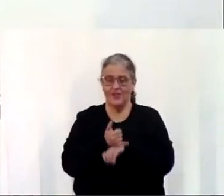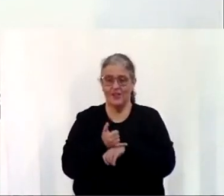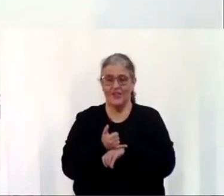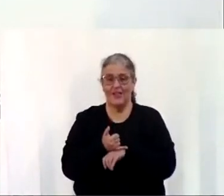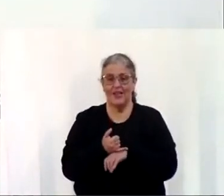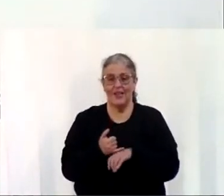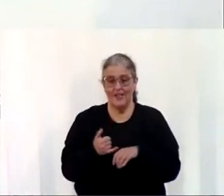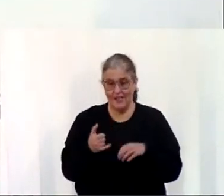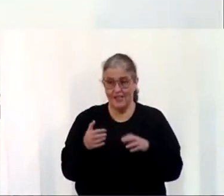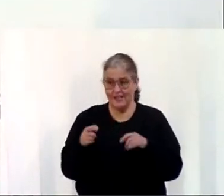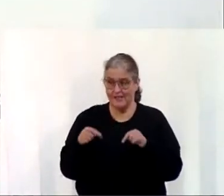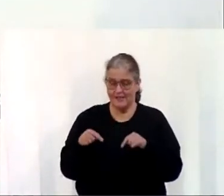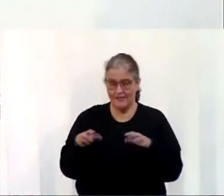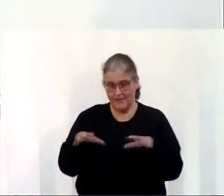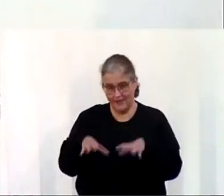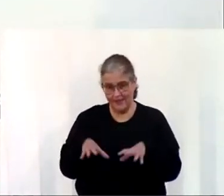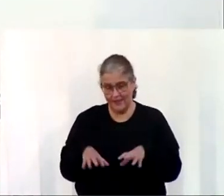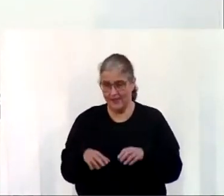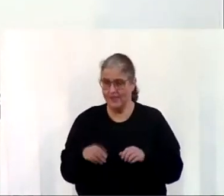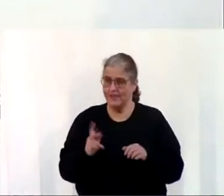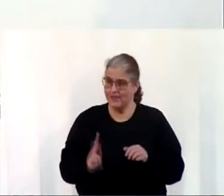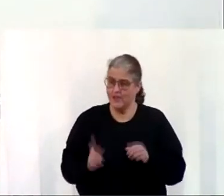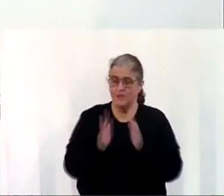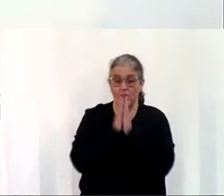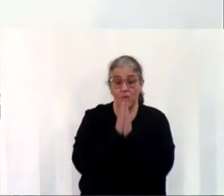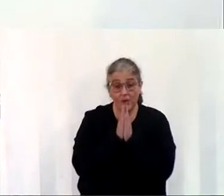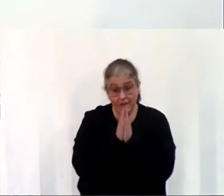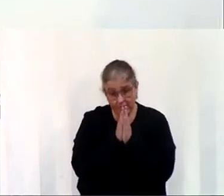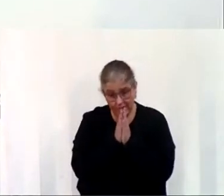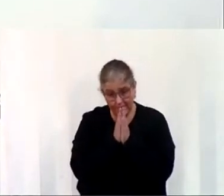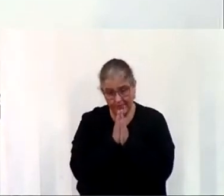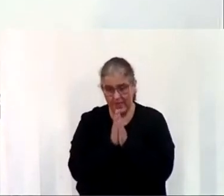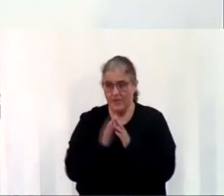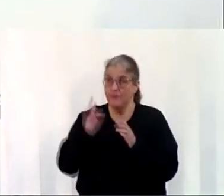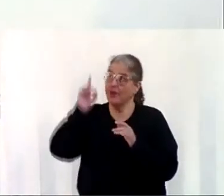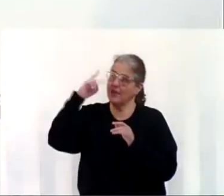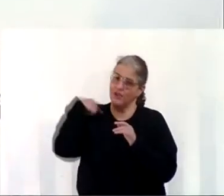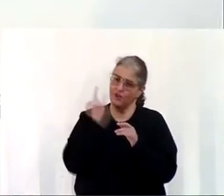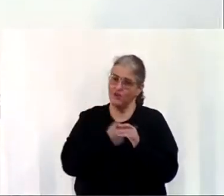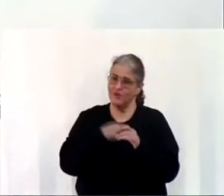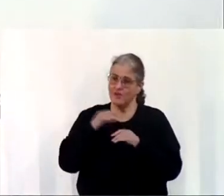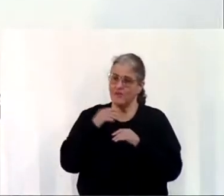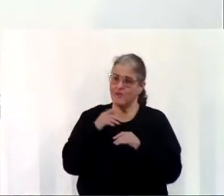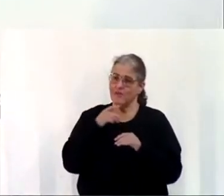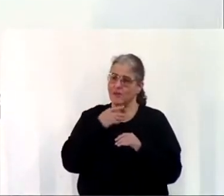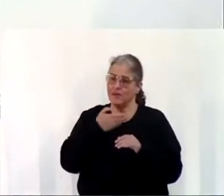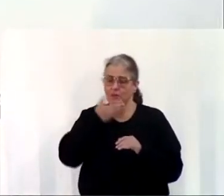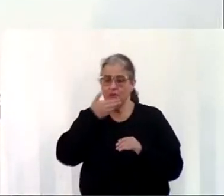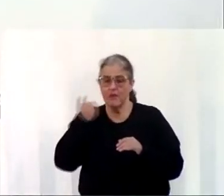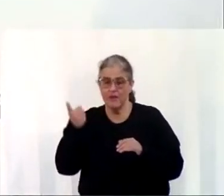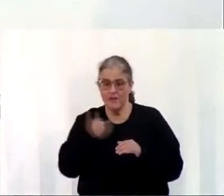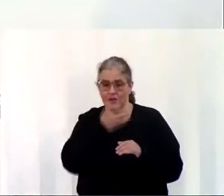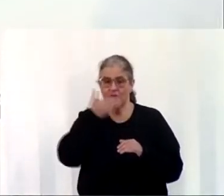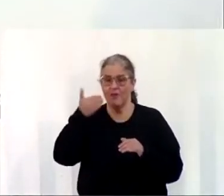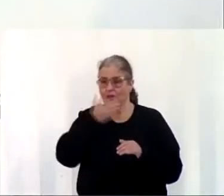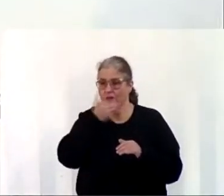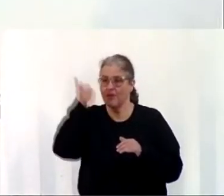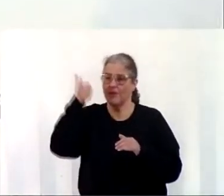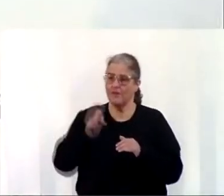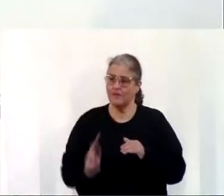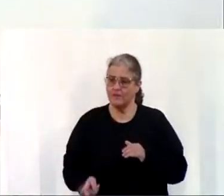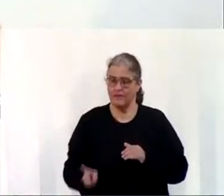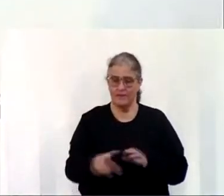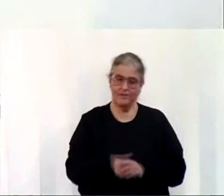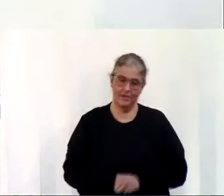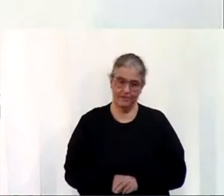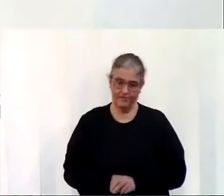cada dia. Que você agora esteja com mais tempo de oração do que você tinha há uma semana, 2 atrás. Que